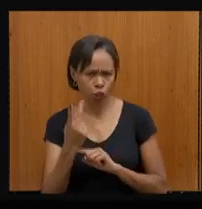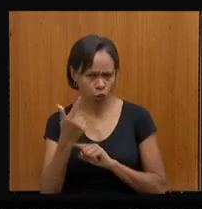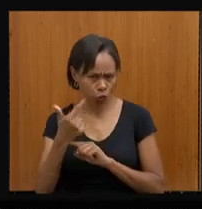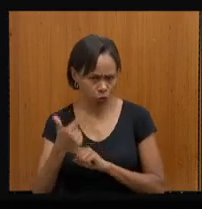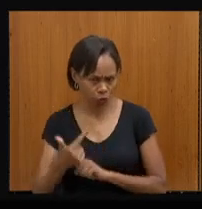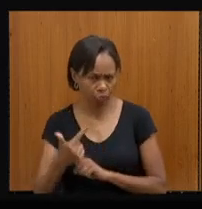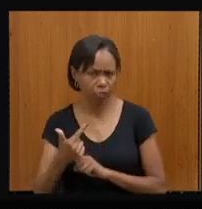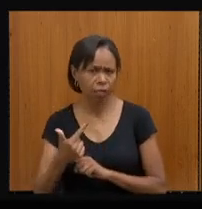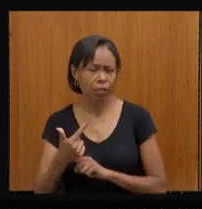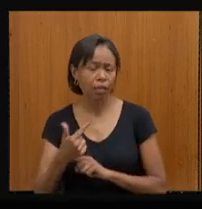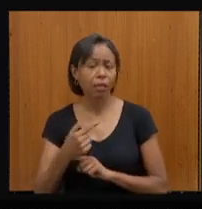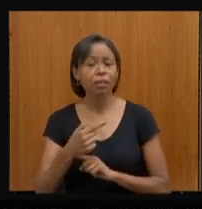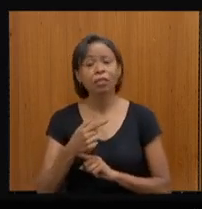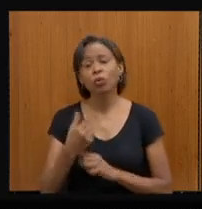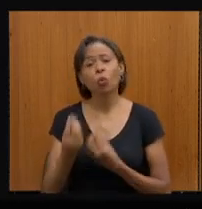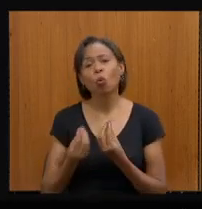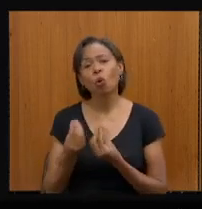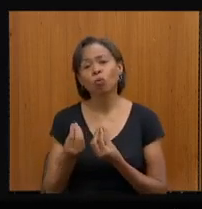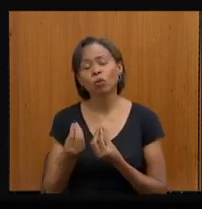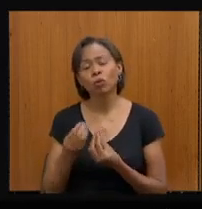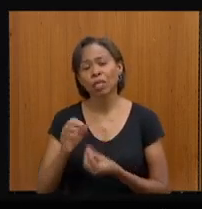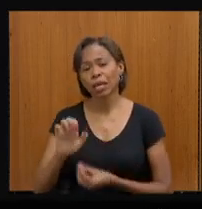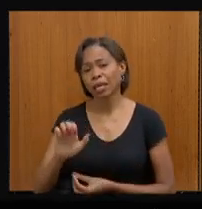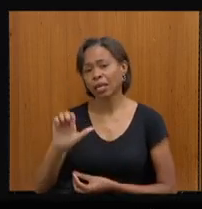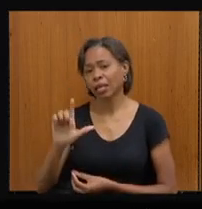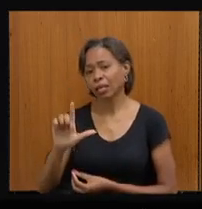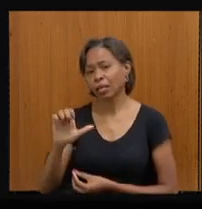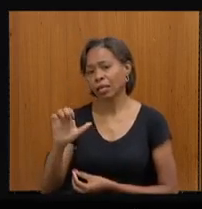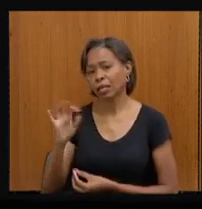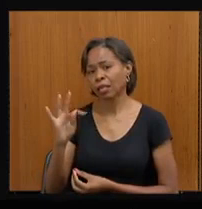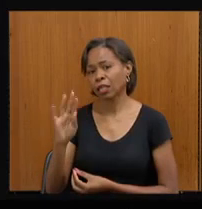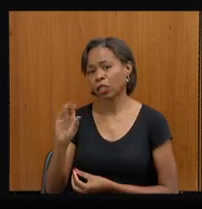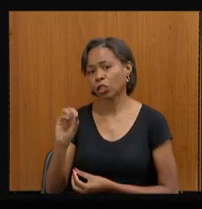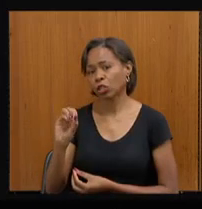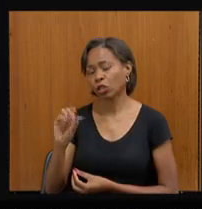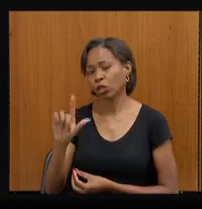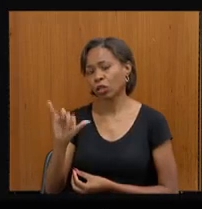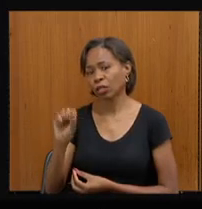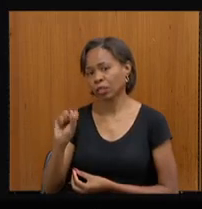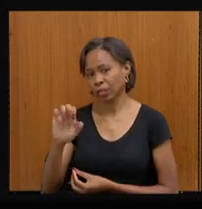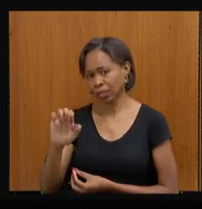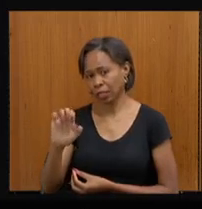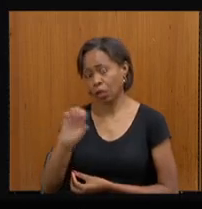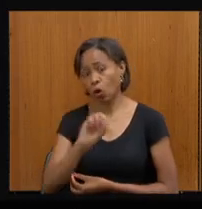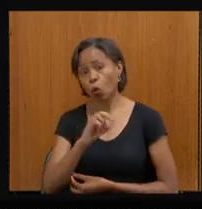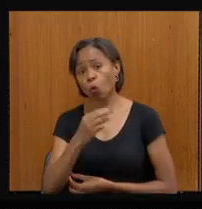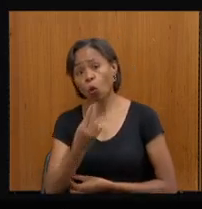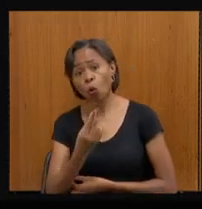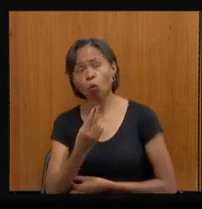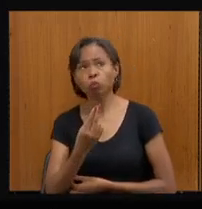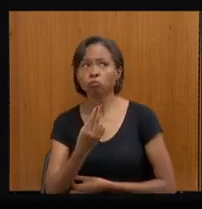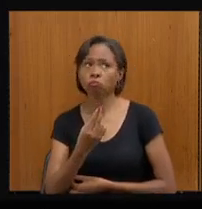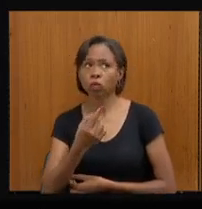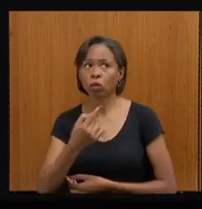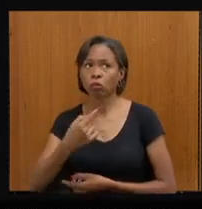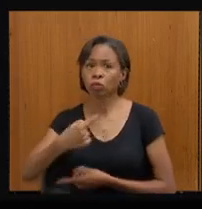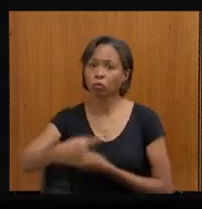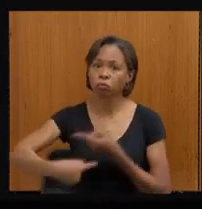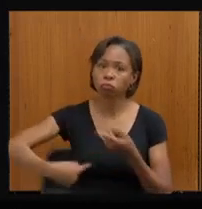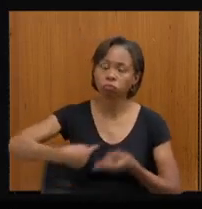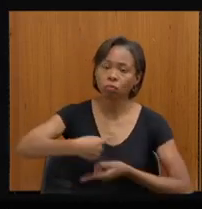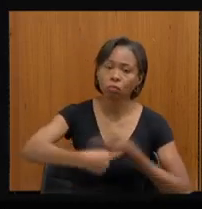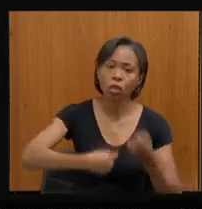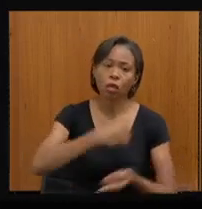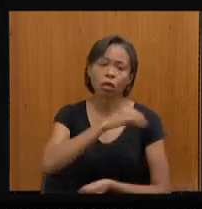através da eletrólise ou através da do reformador de em metanol de metanol